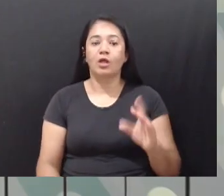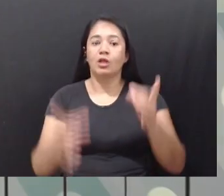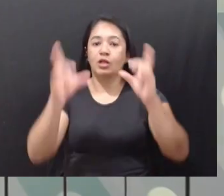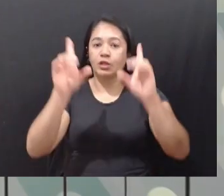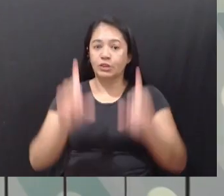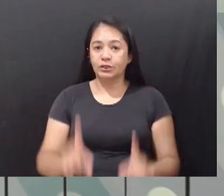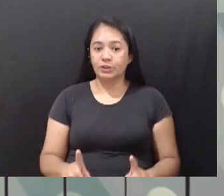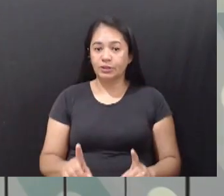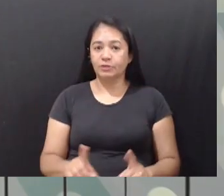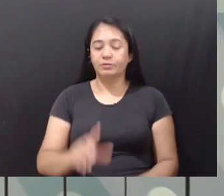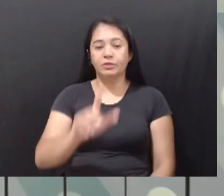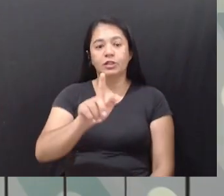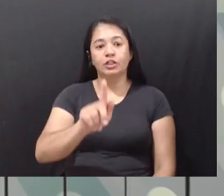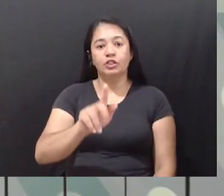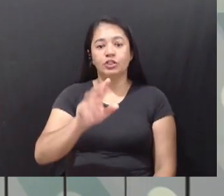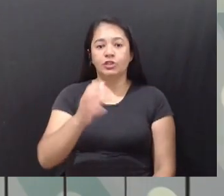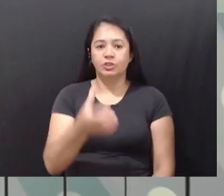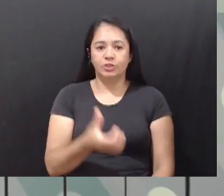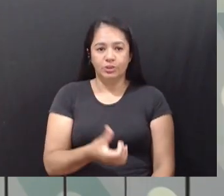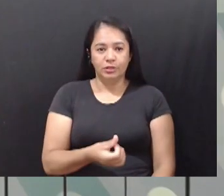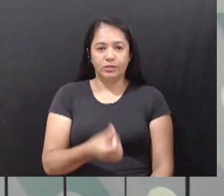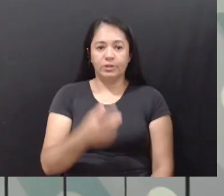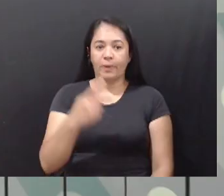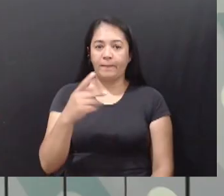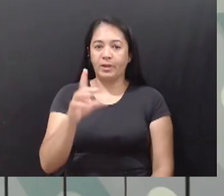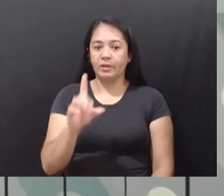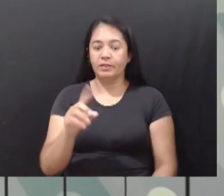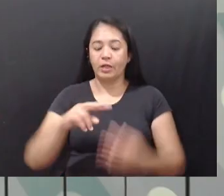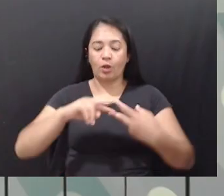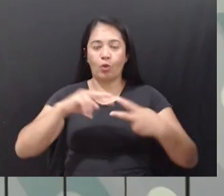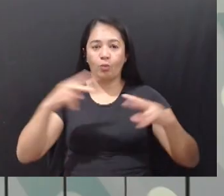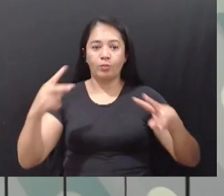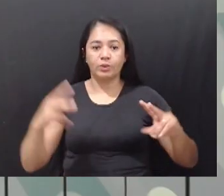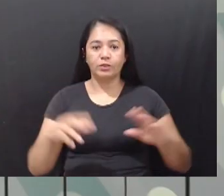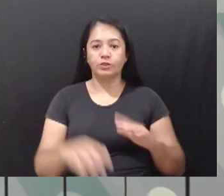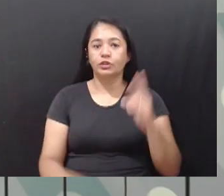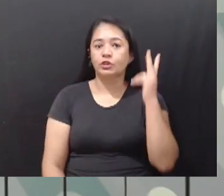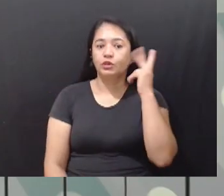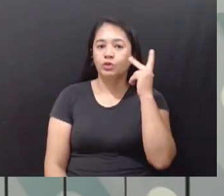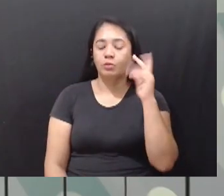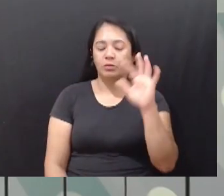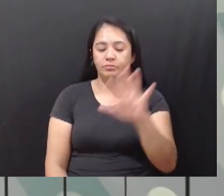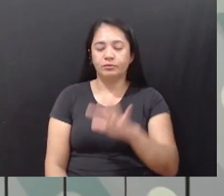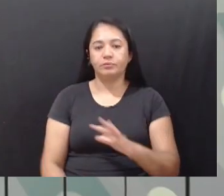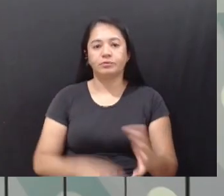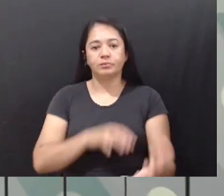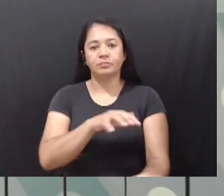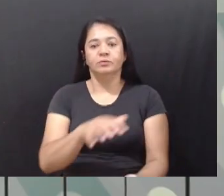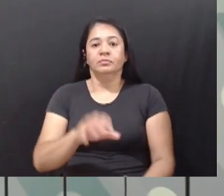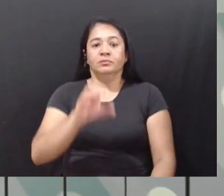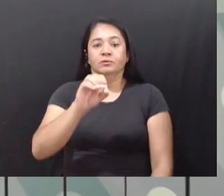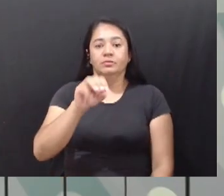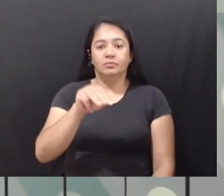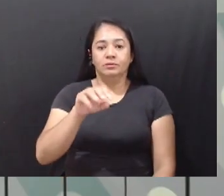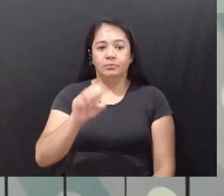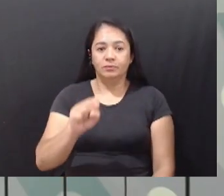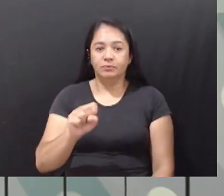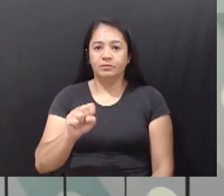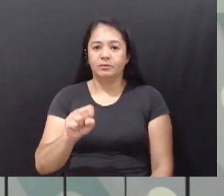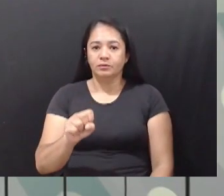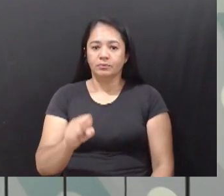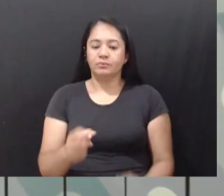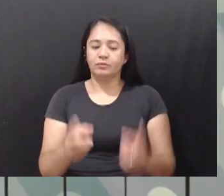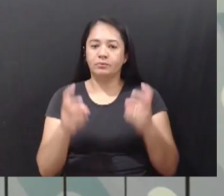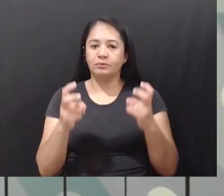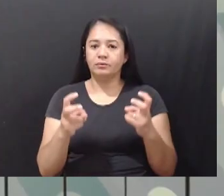falado, mas de extrema importância: deficiência de G6PD, que é uma condição genética mais comum